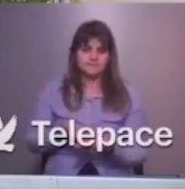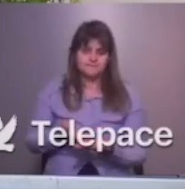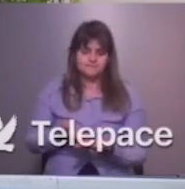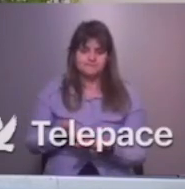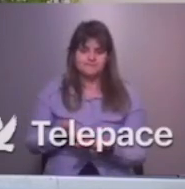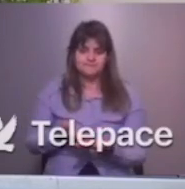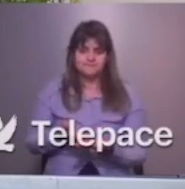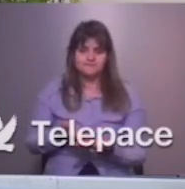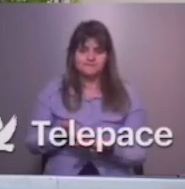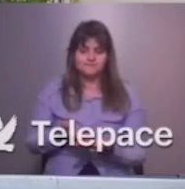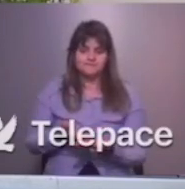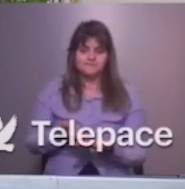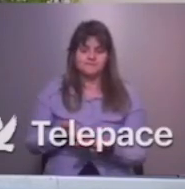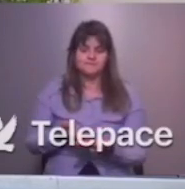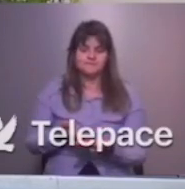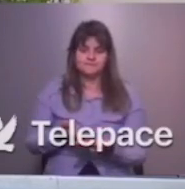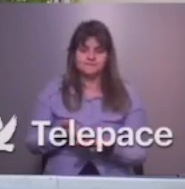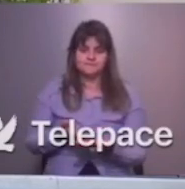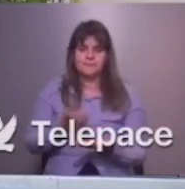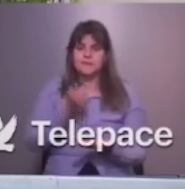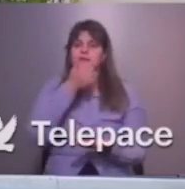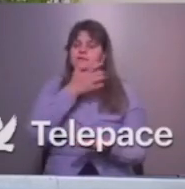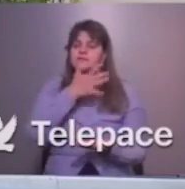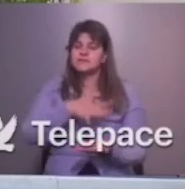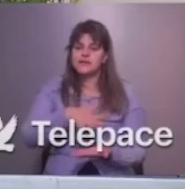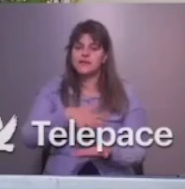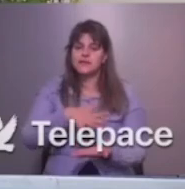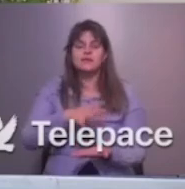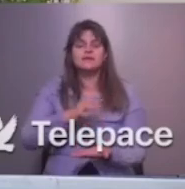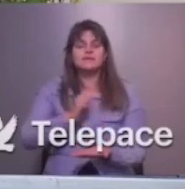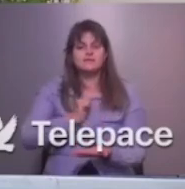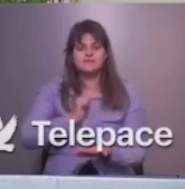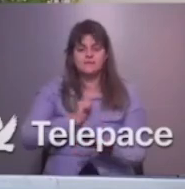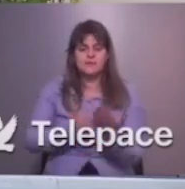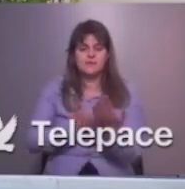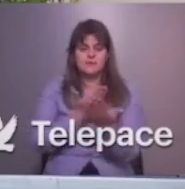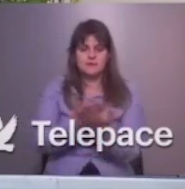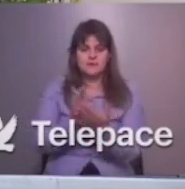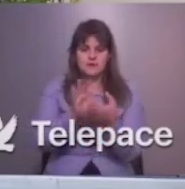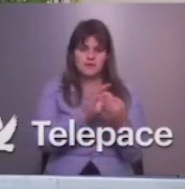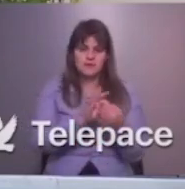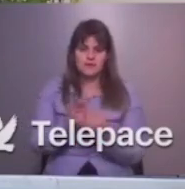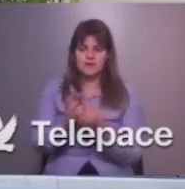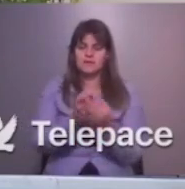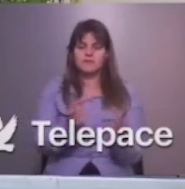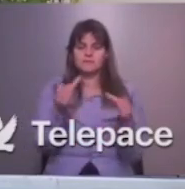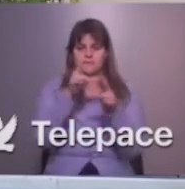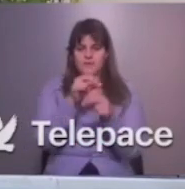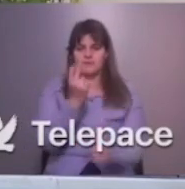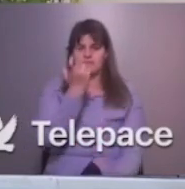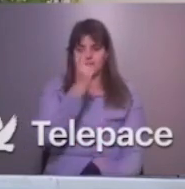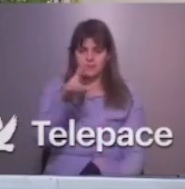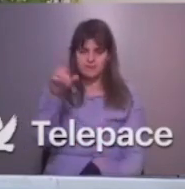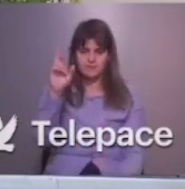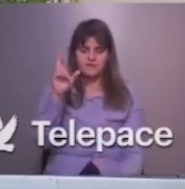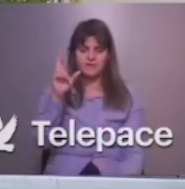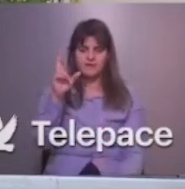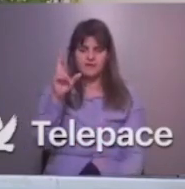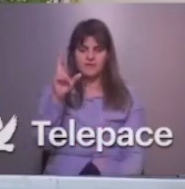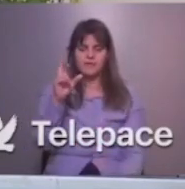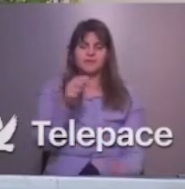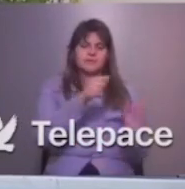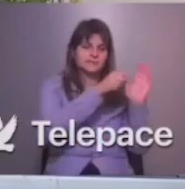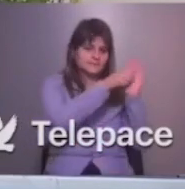eo omnes, ic est in corpus sanguinis mei, non